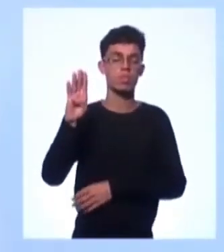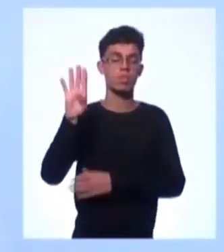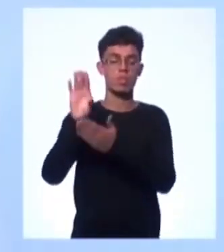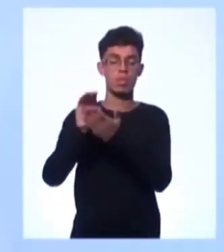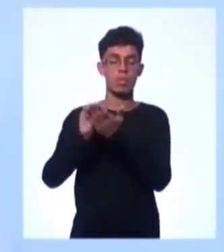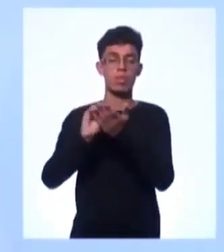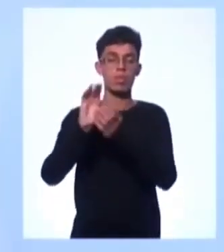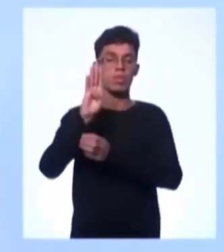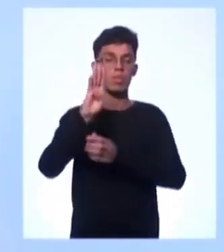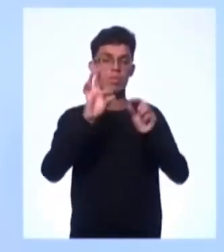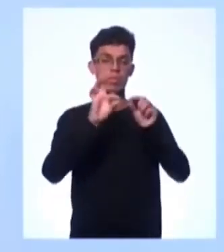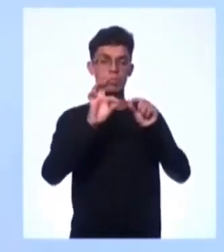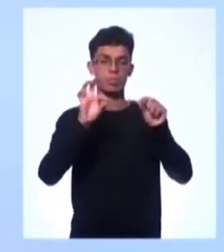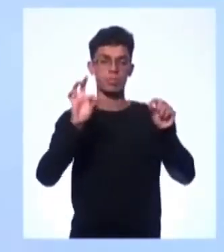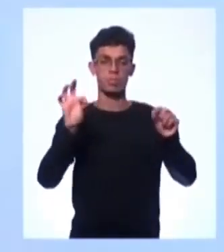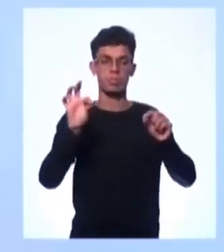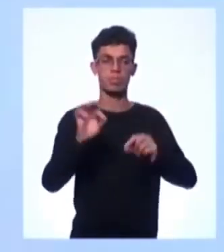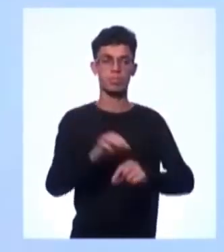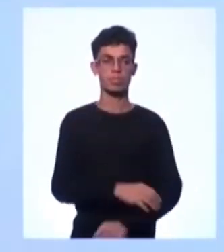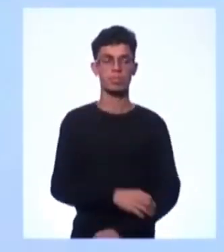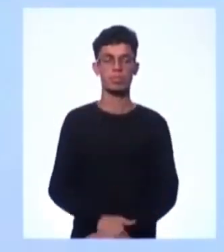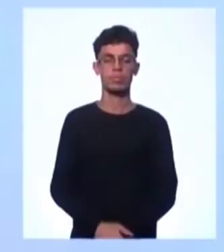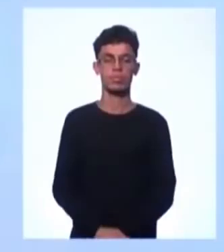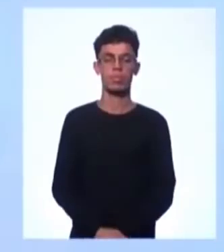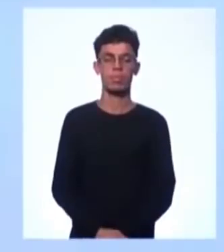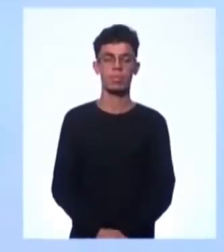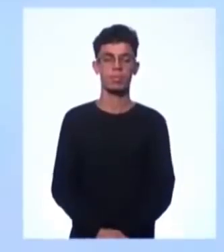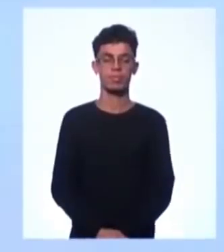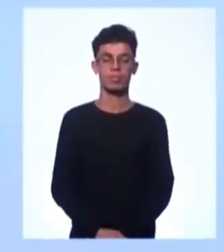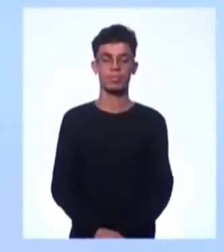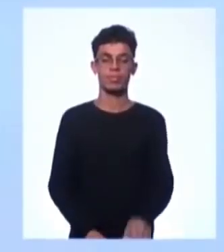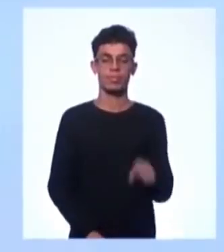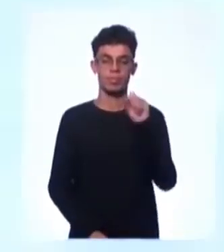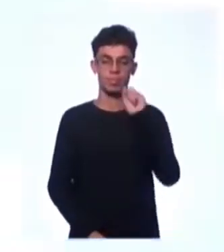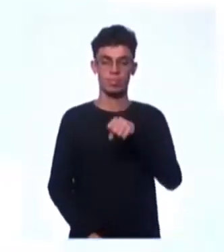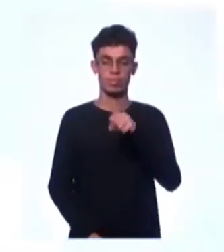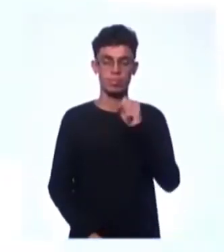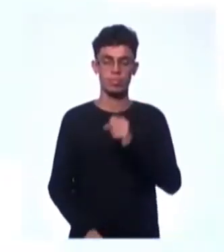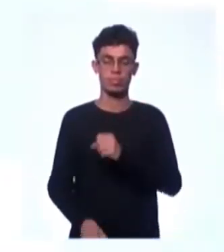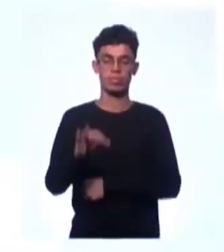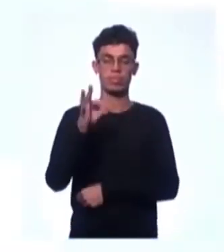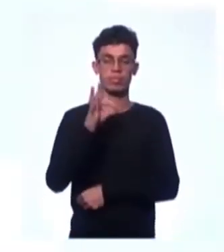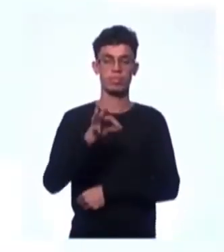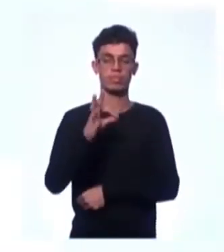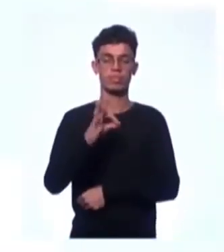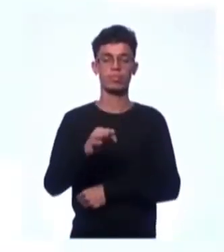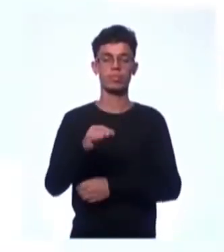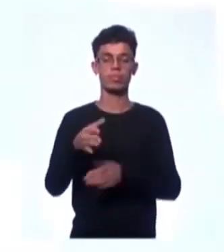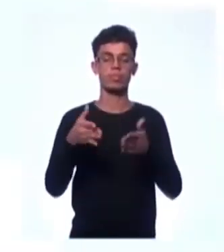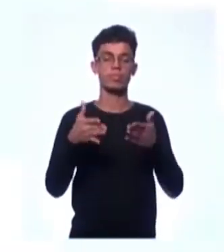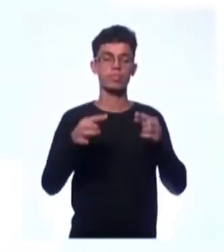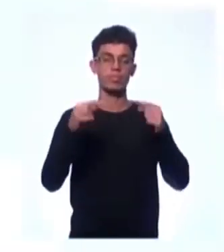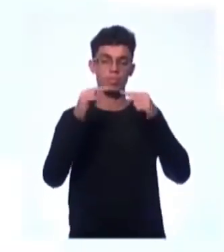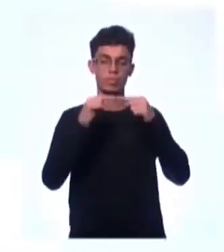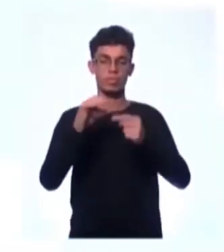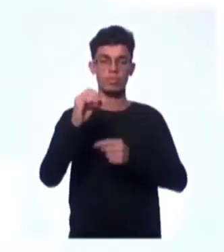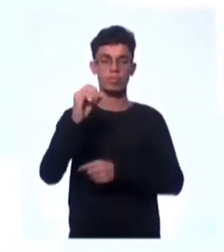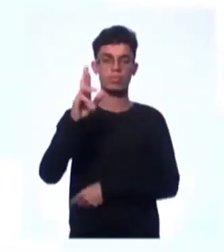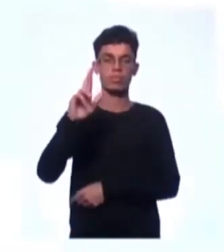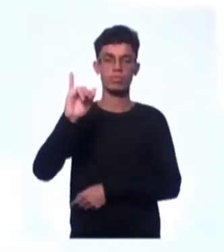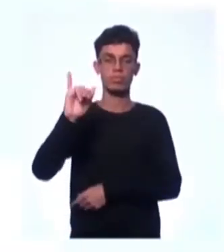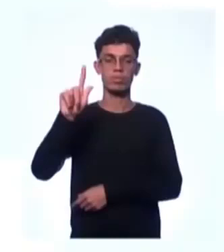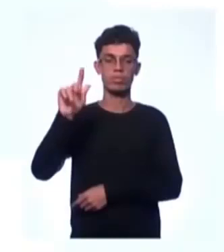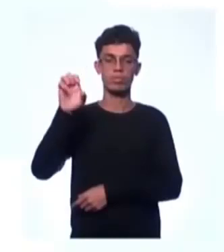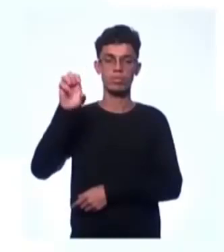fio, né? Isso, é o mais vetor ou do menos campo. aqui, certo? Aqui é o Isso. B do fio. Agora nós vamos ligar a origem do B